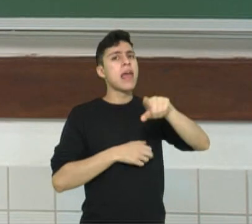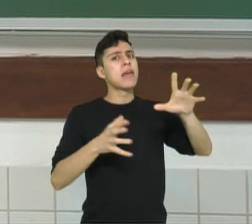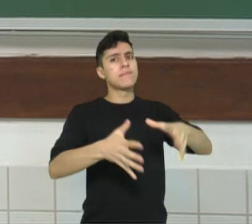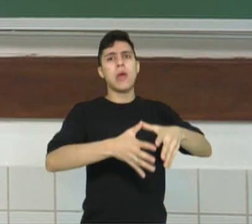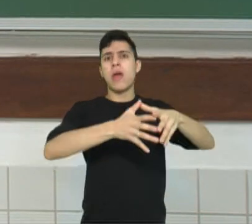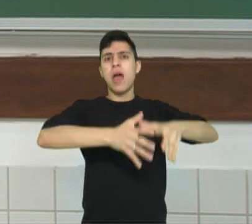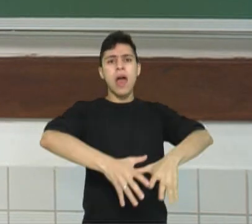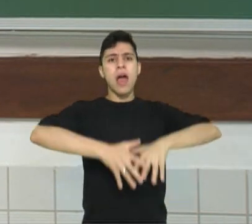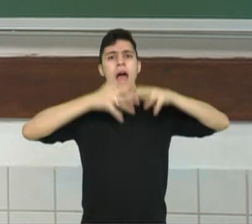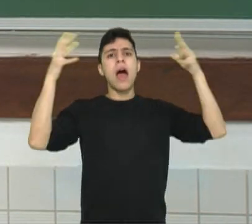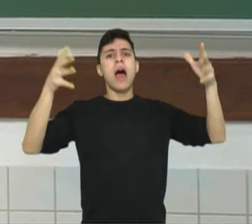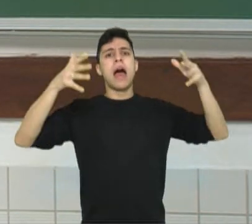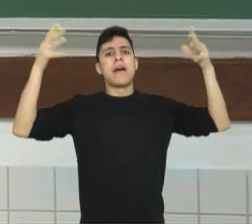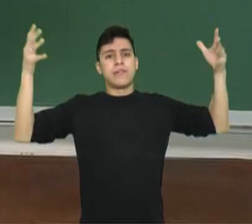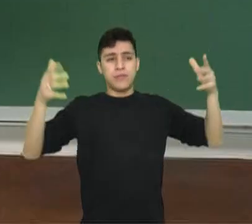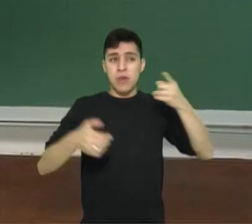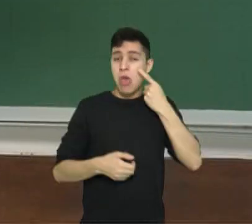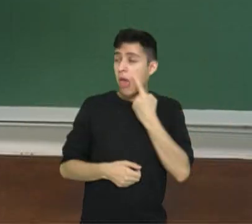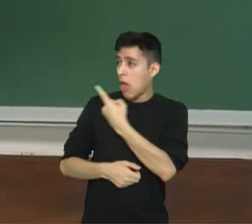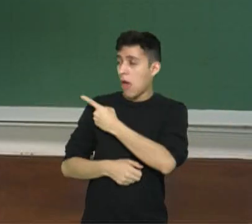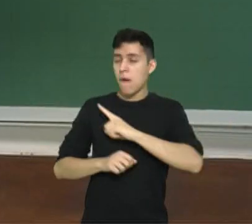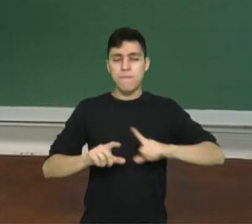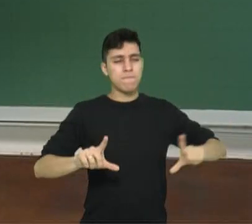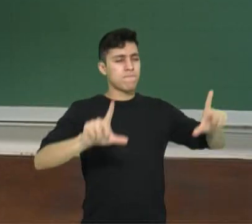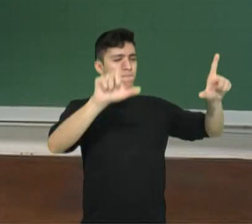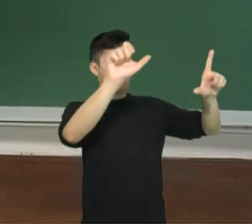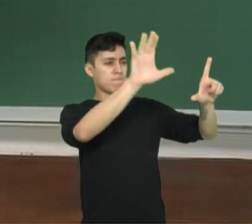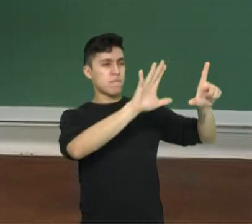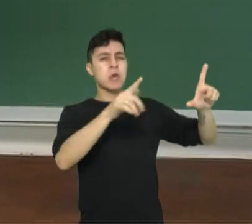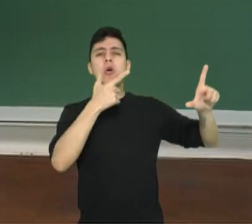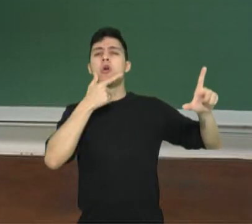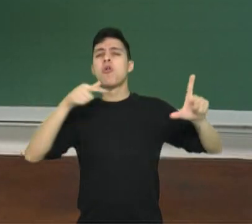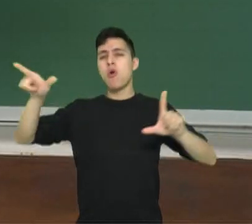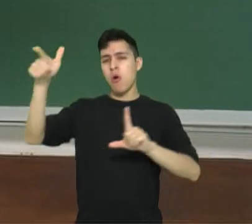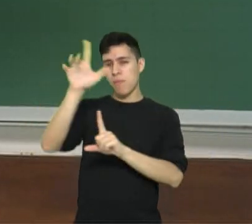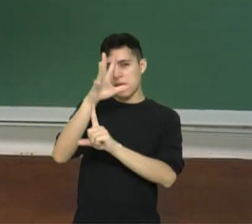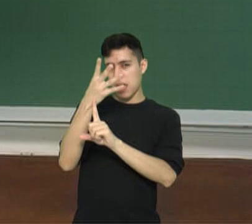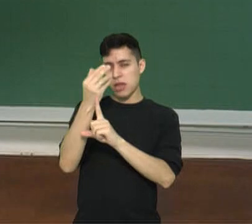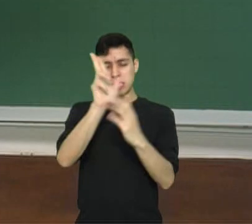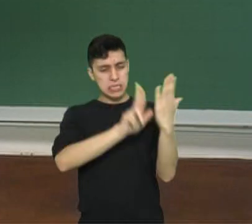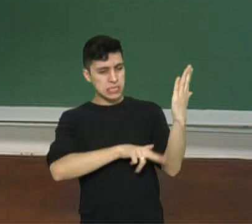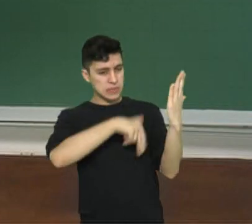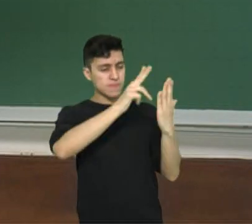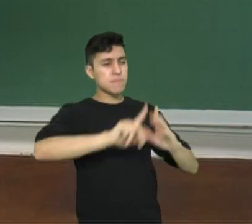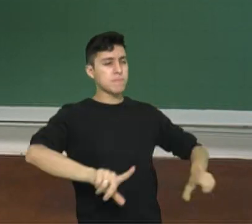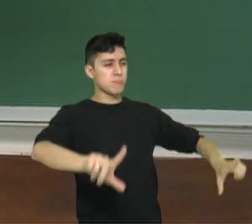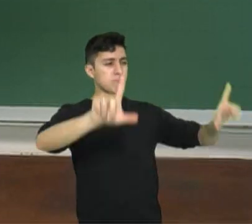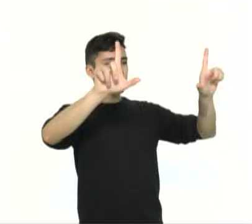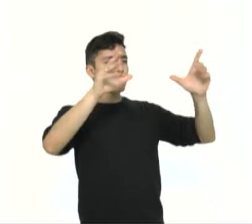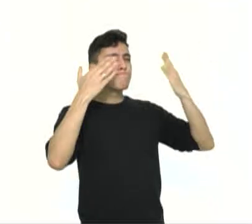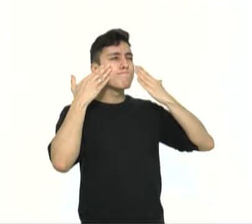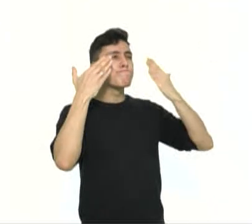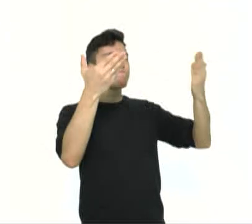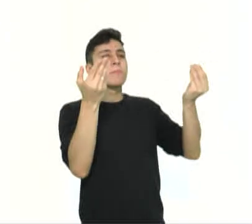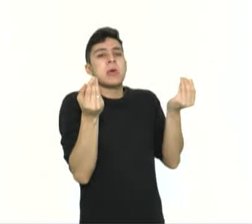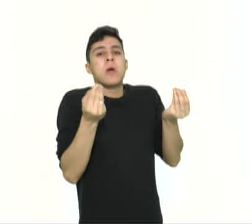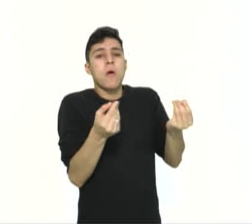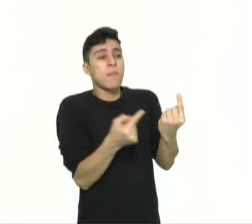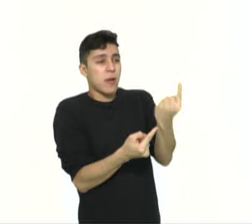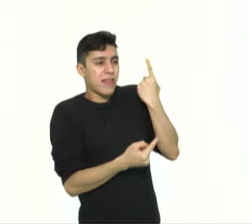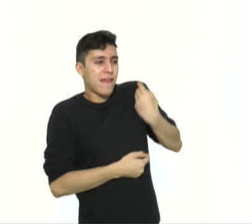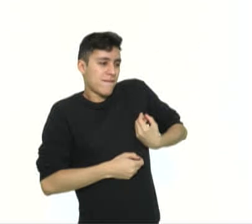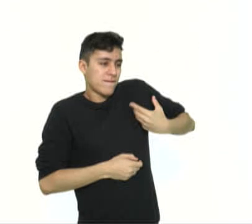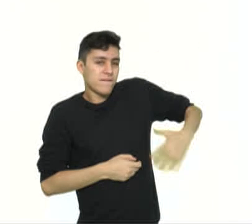uma reprodução do mural do artista Diego Rivera, mexicano, que ele vai expor um pouco como era a vida no tempo